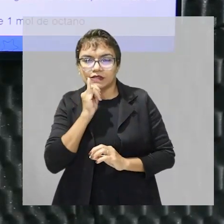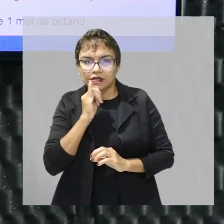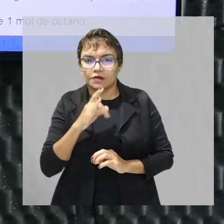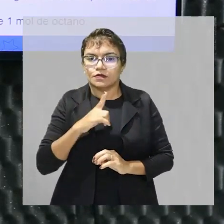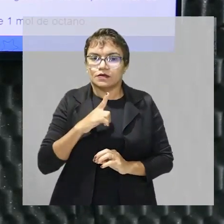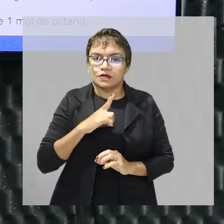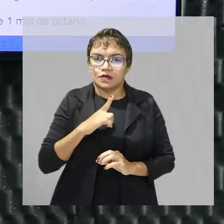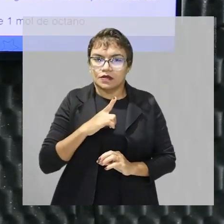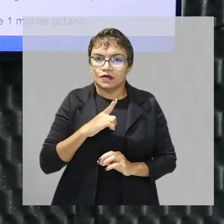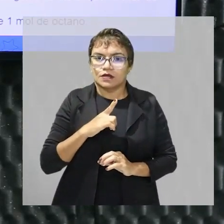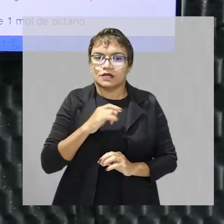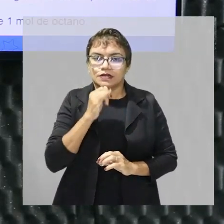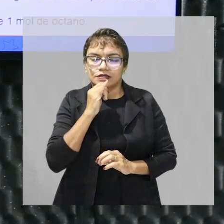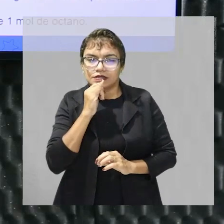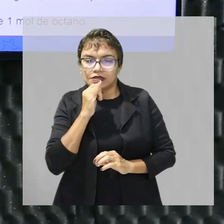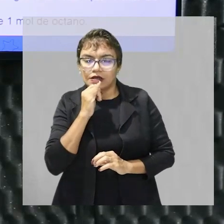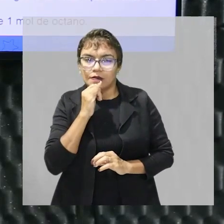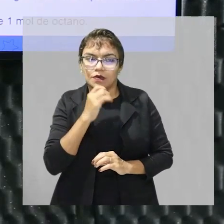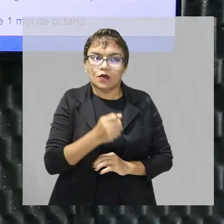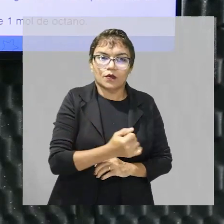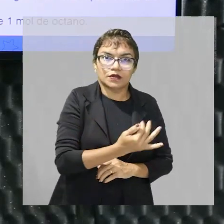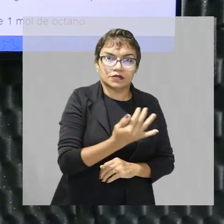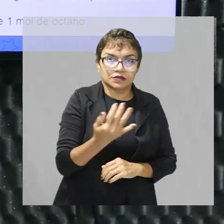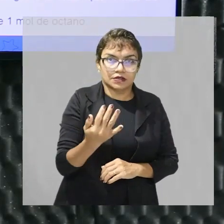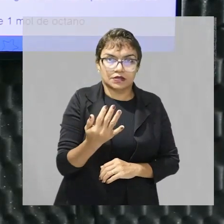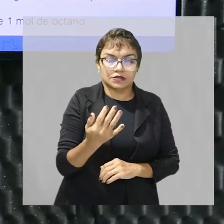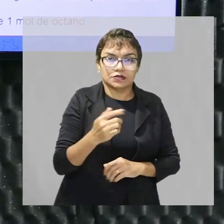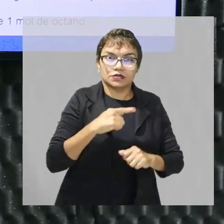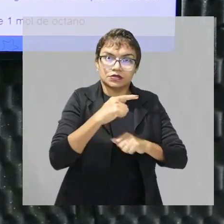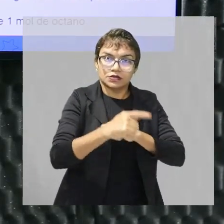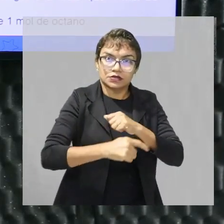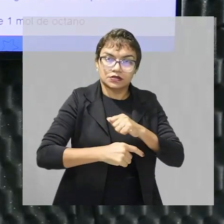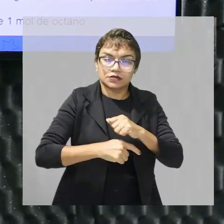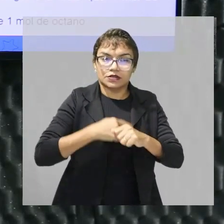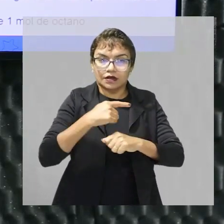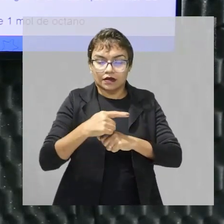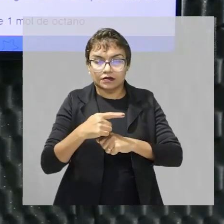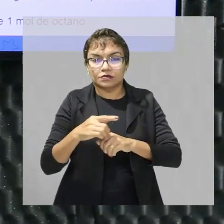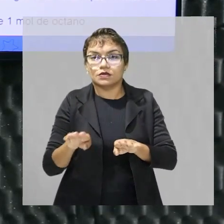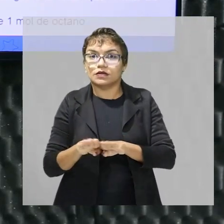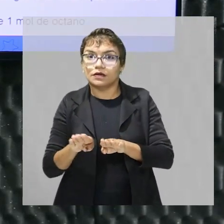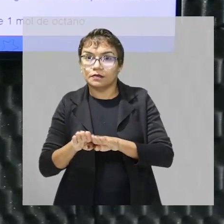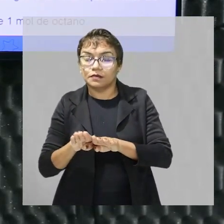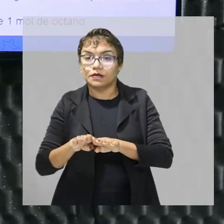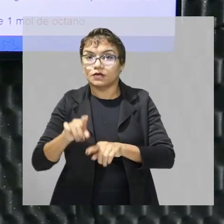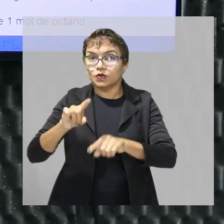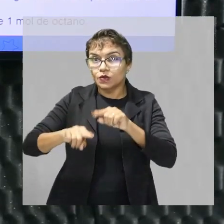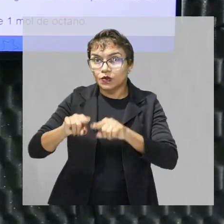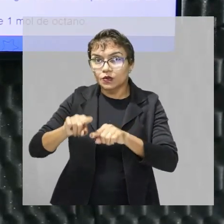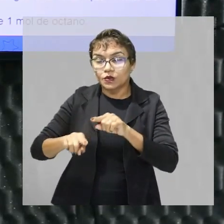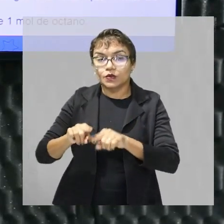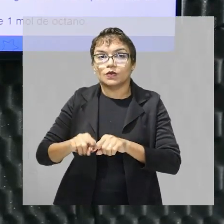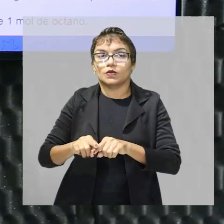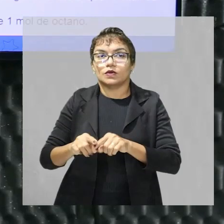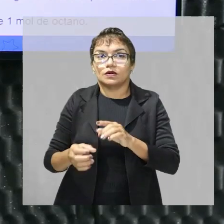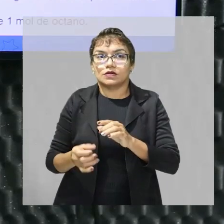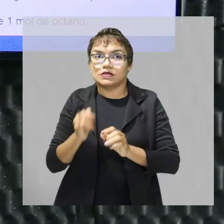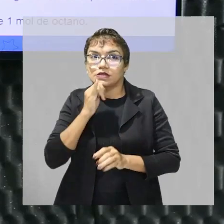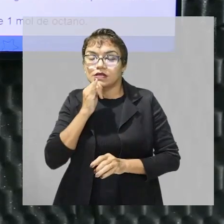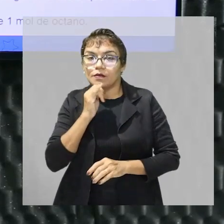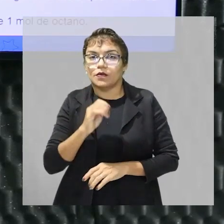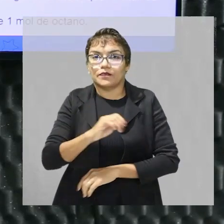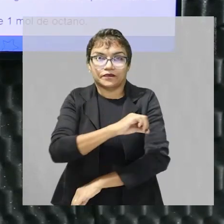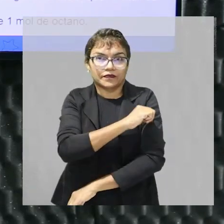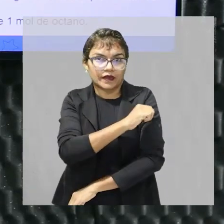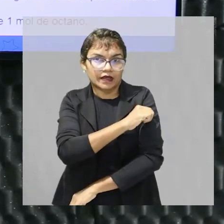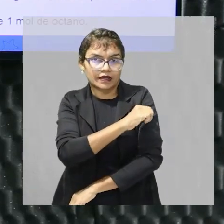mesma quantidade de átomos, tanto no reagente quanto no produto. Por exemplo, para a combustão do etanol. Então, são